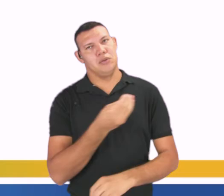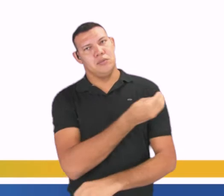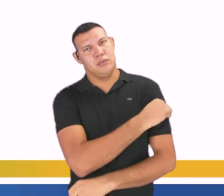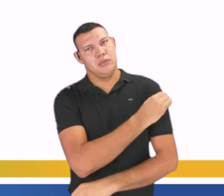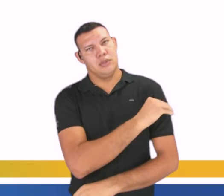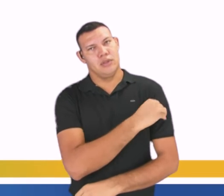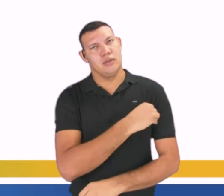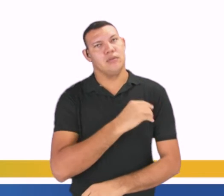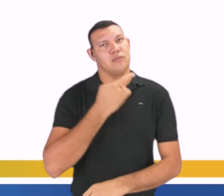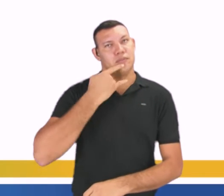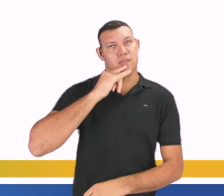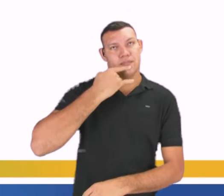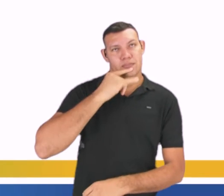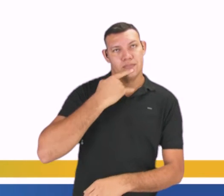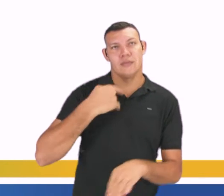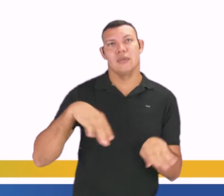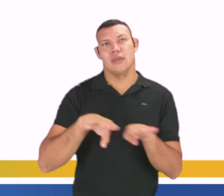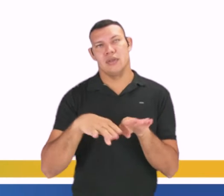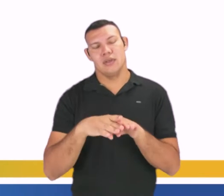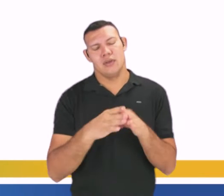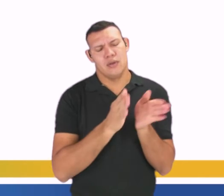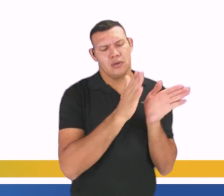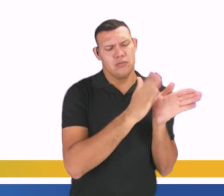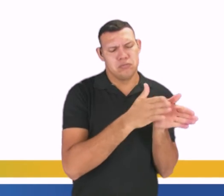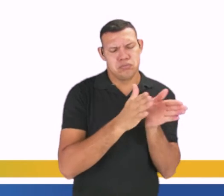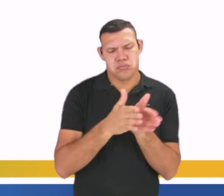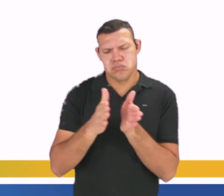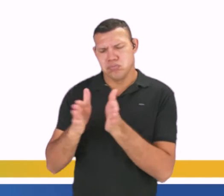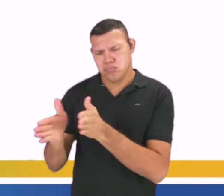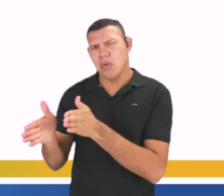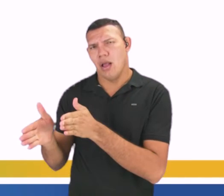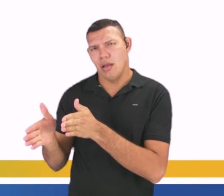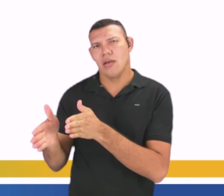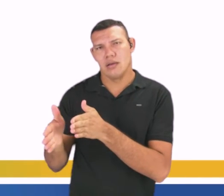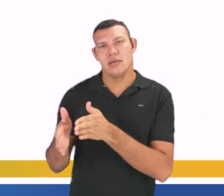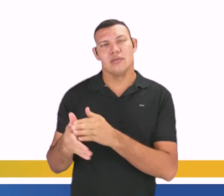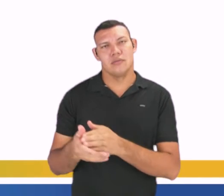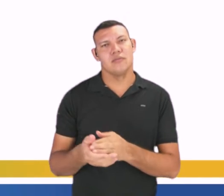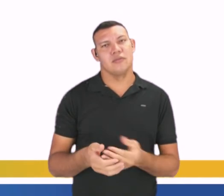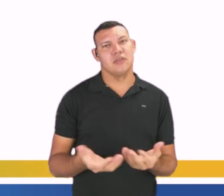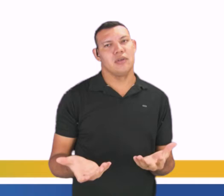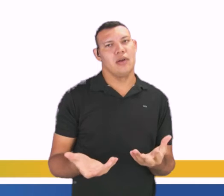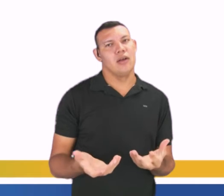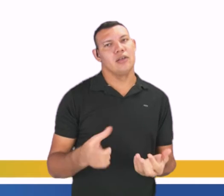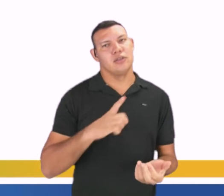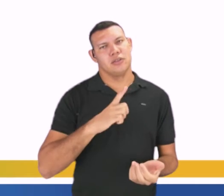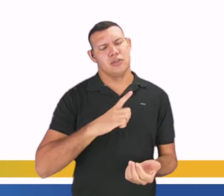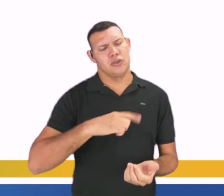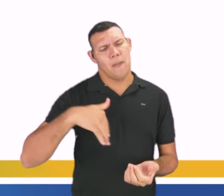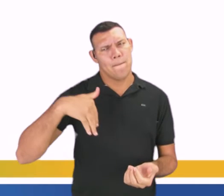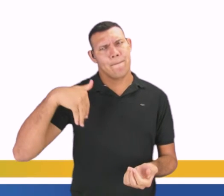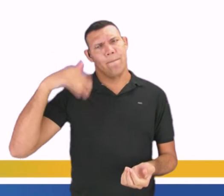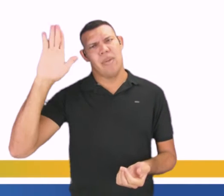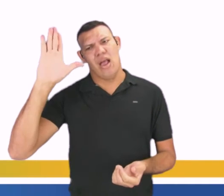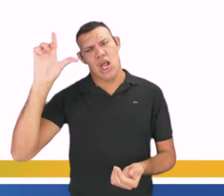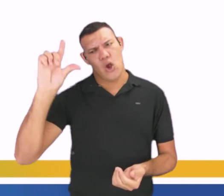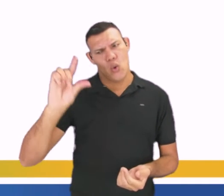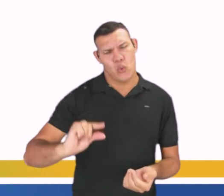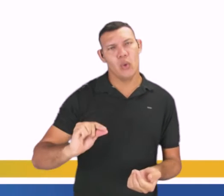dependendo do processo da reação orgânica que ocorreu, esse álcool pode ser mais concentrado, menos concentrado. Também